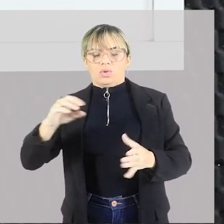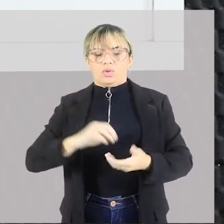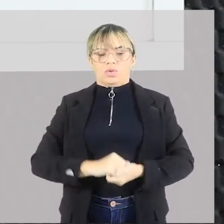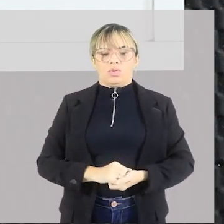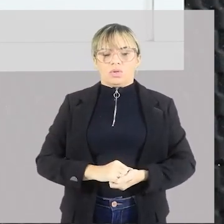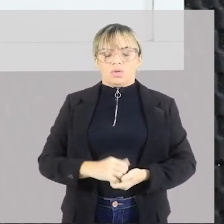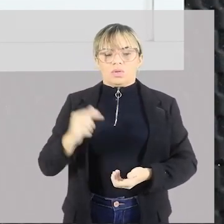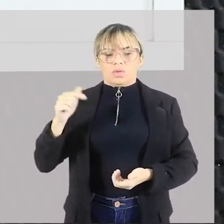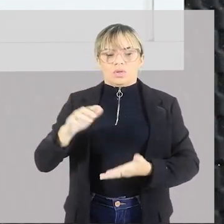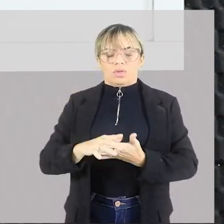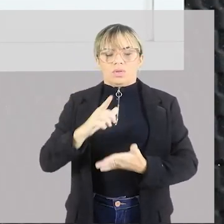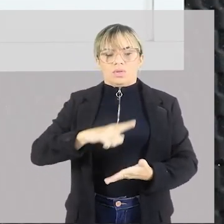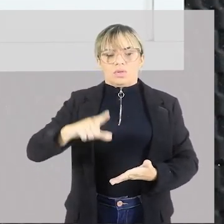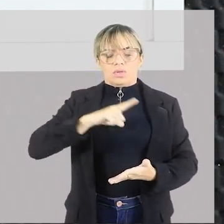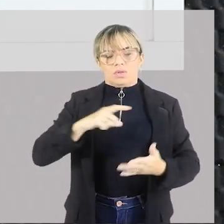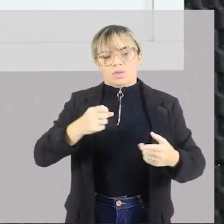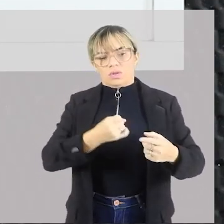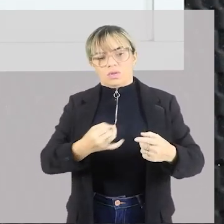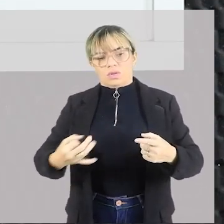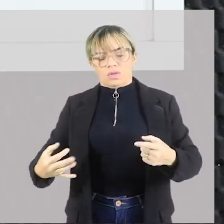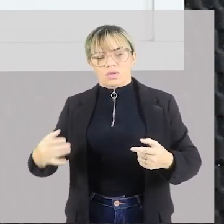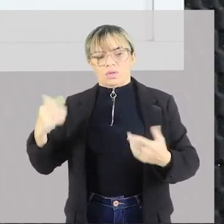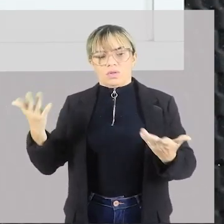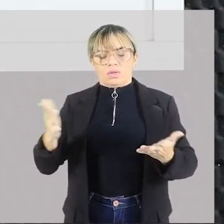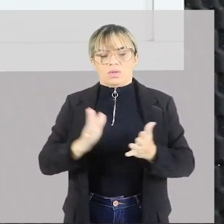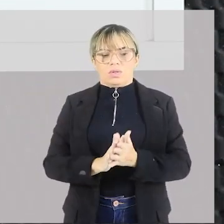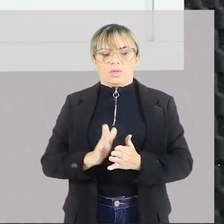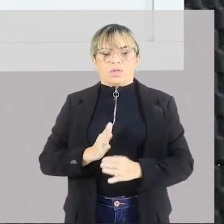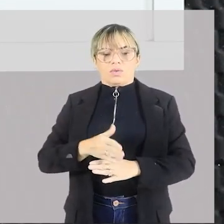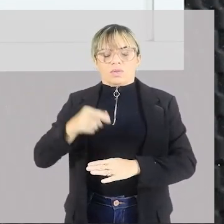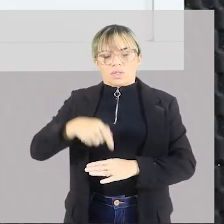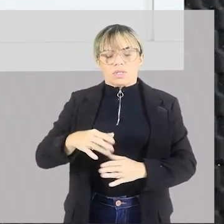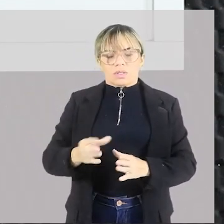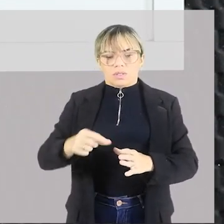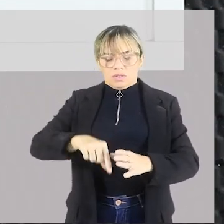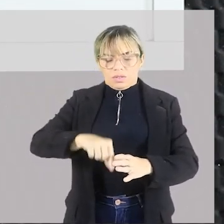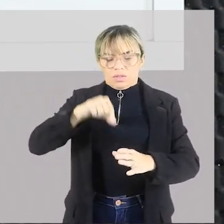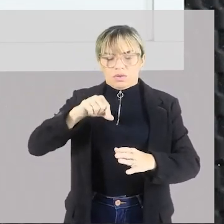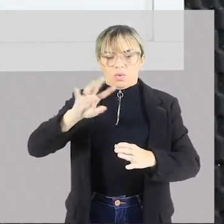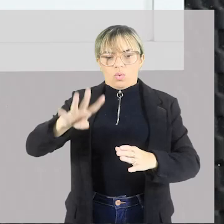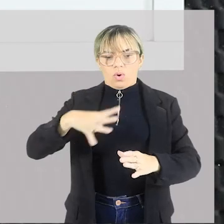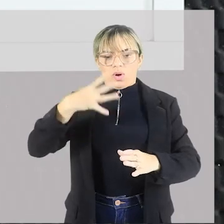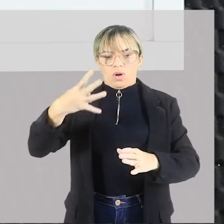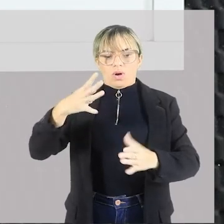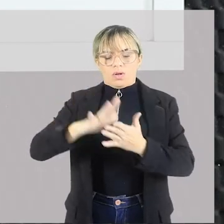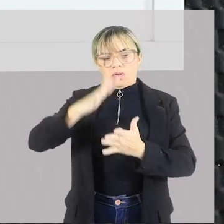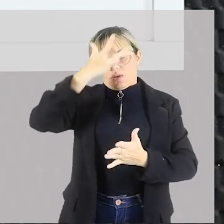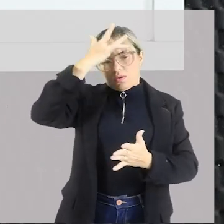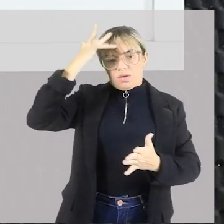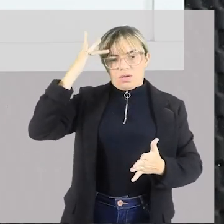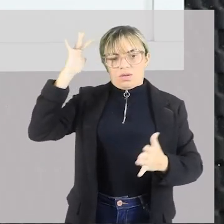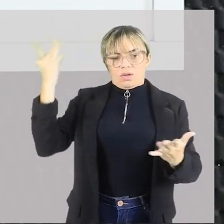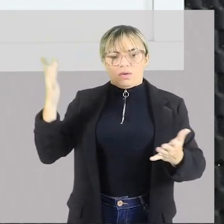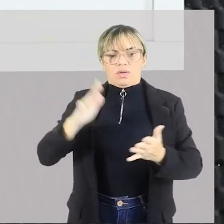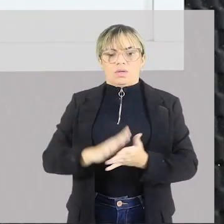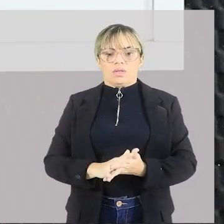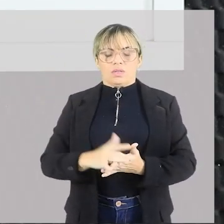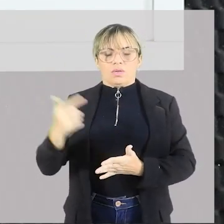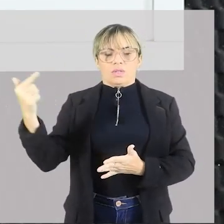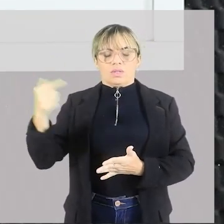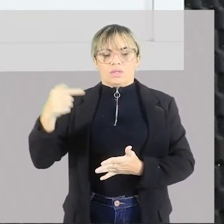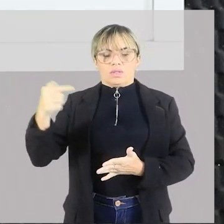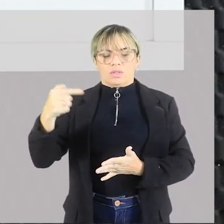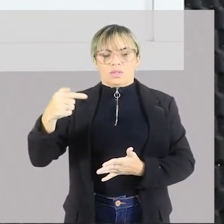sorteado e tem quantas pessoas a serem vão participar desse sorteio quatro pessoas que são as quatro que estão em sétimo